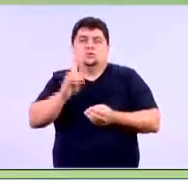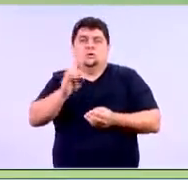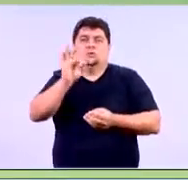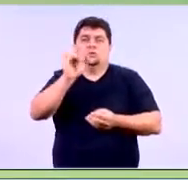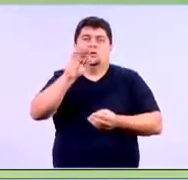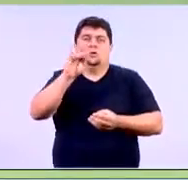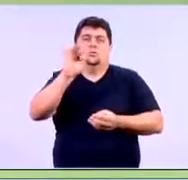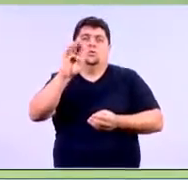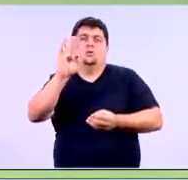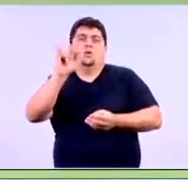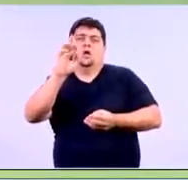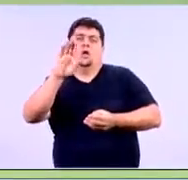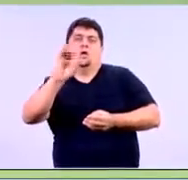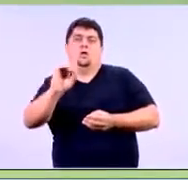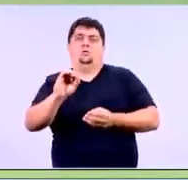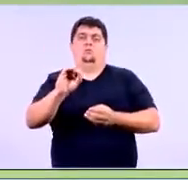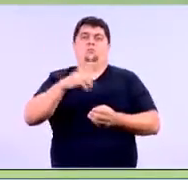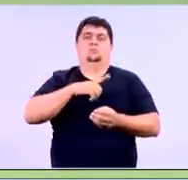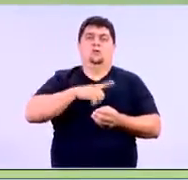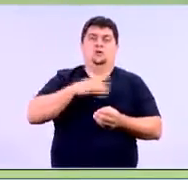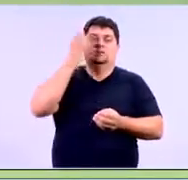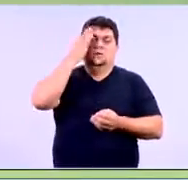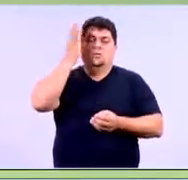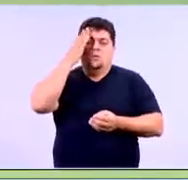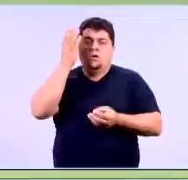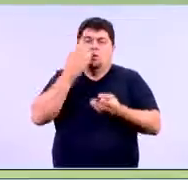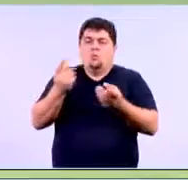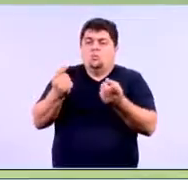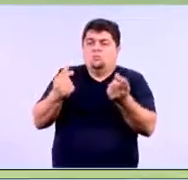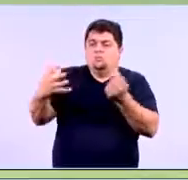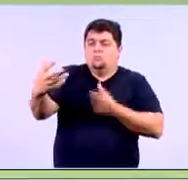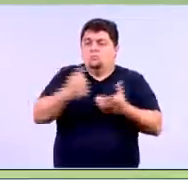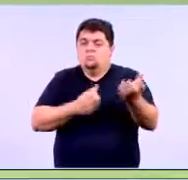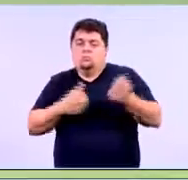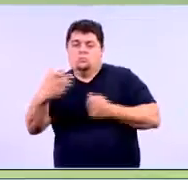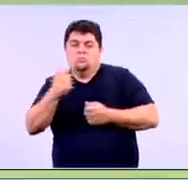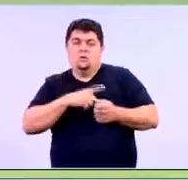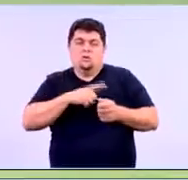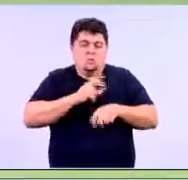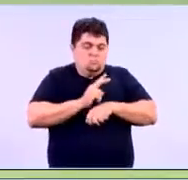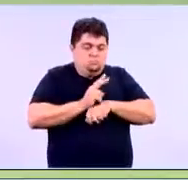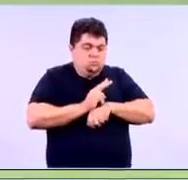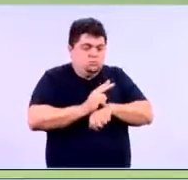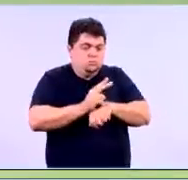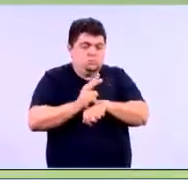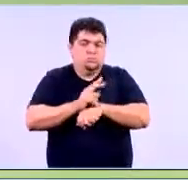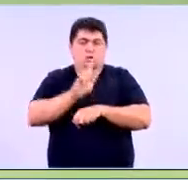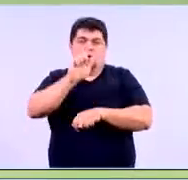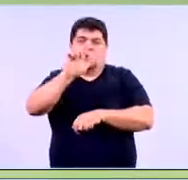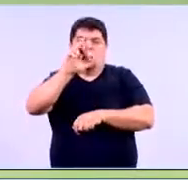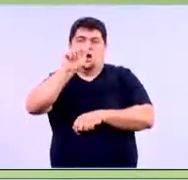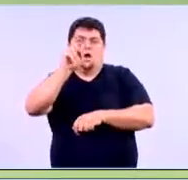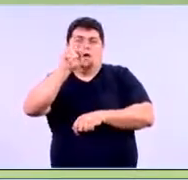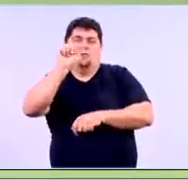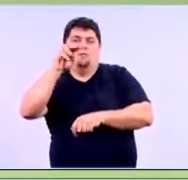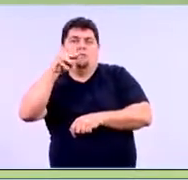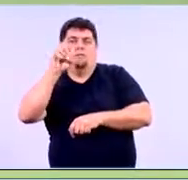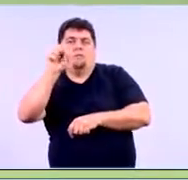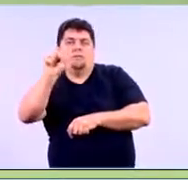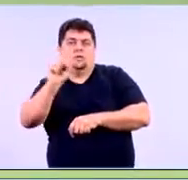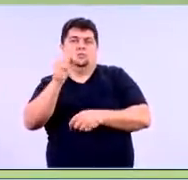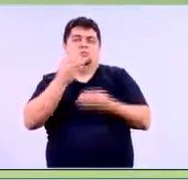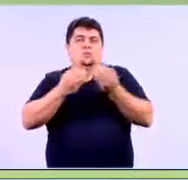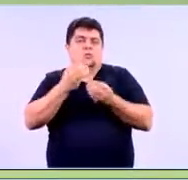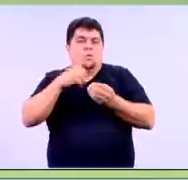na instituição, arrecadação e fiscalização dos gravames, ou seja, tributos que